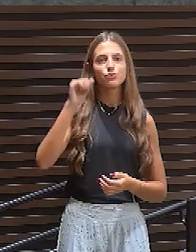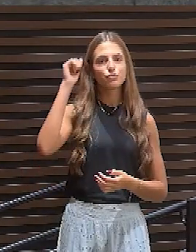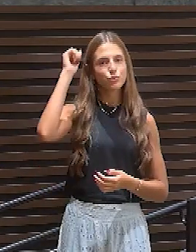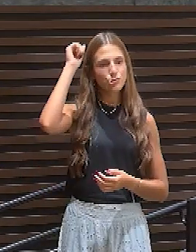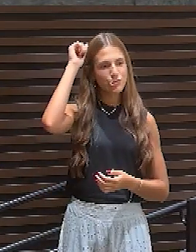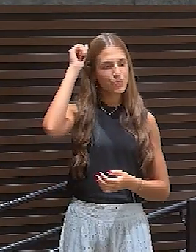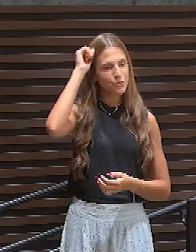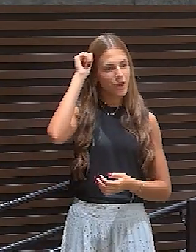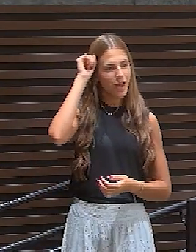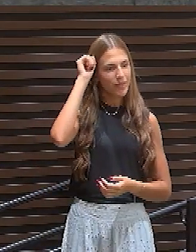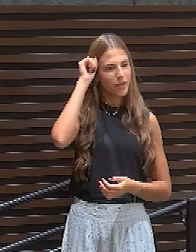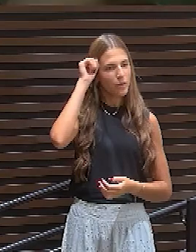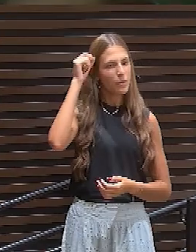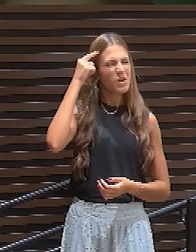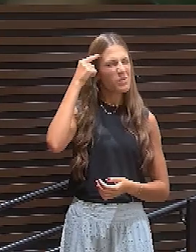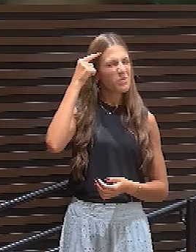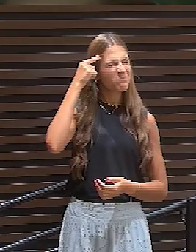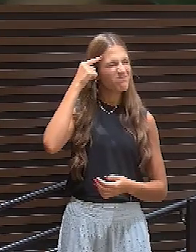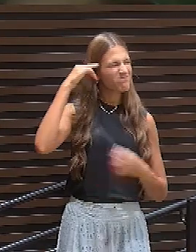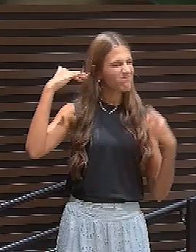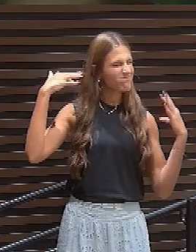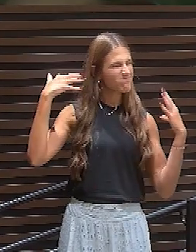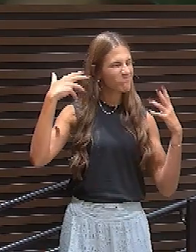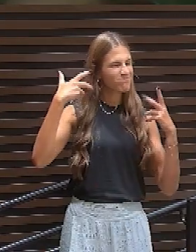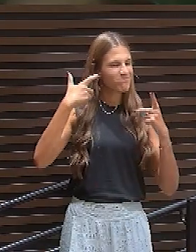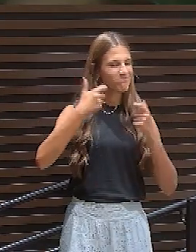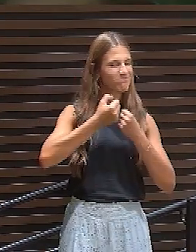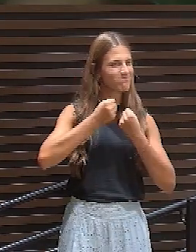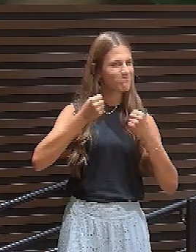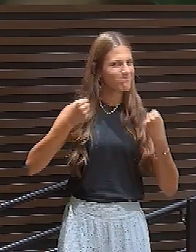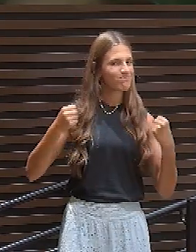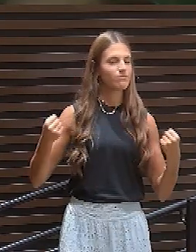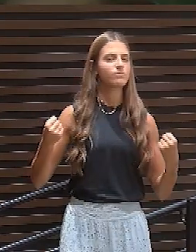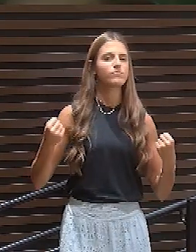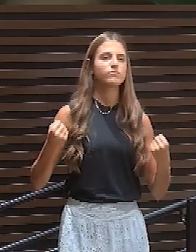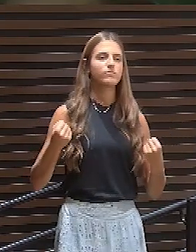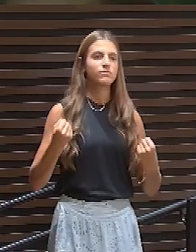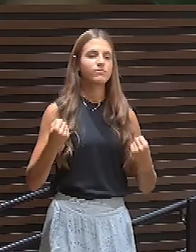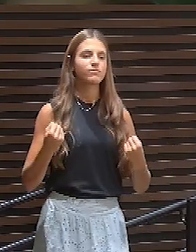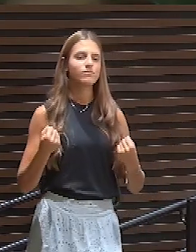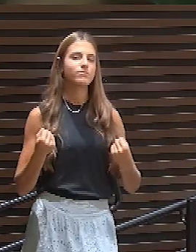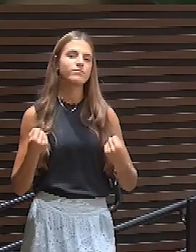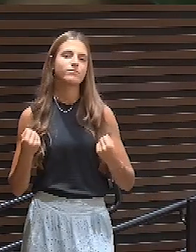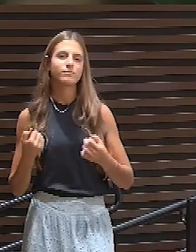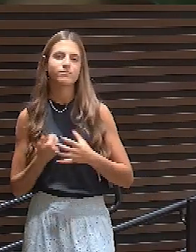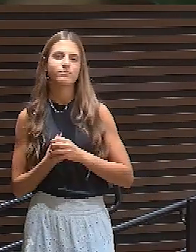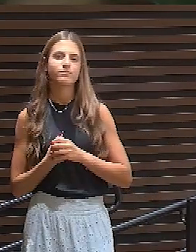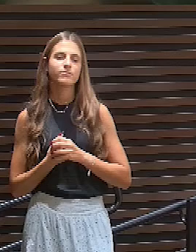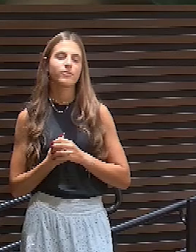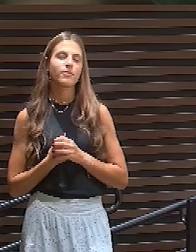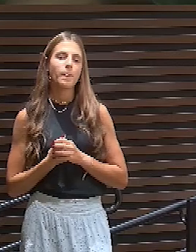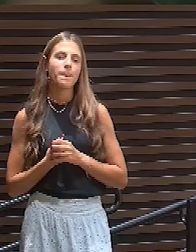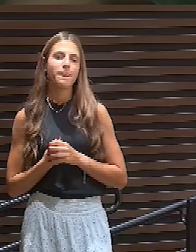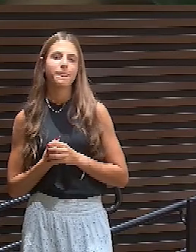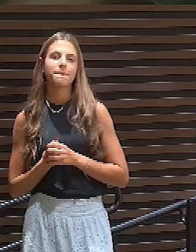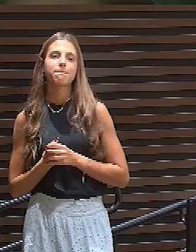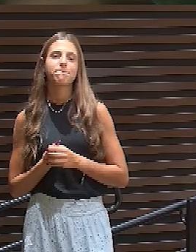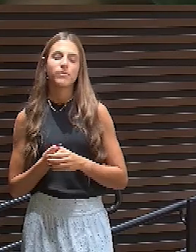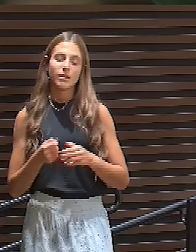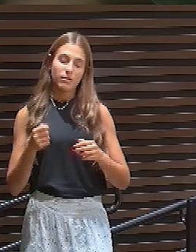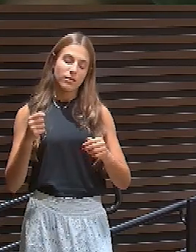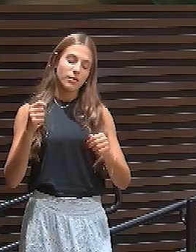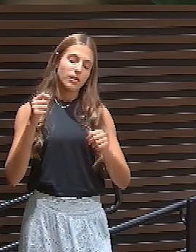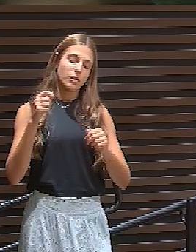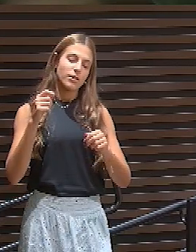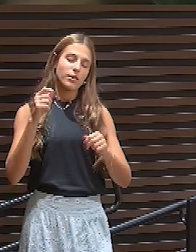mente fabulosa. Pôde fazer a taxonomia de todo esse universo, de todos